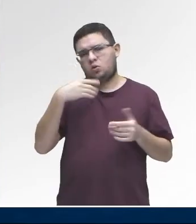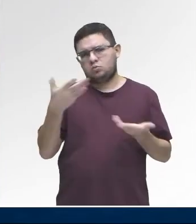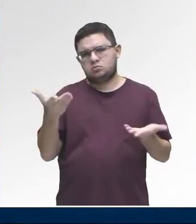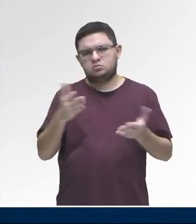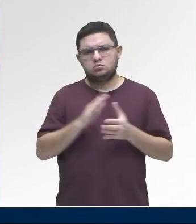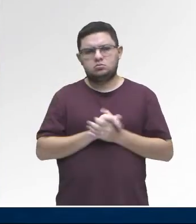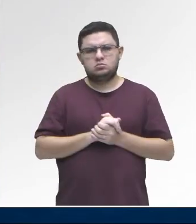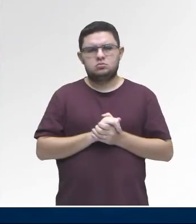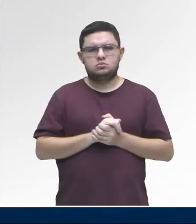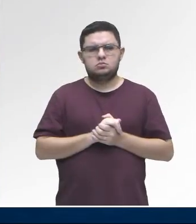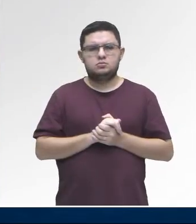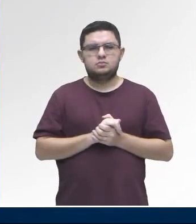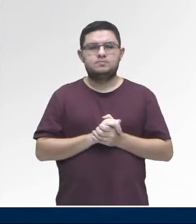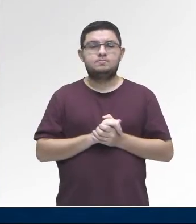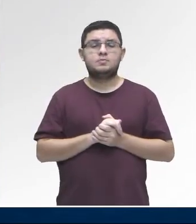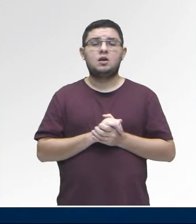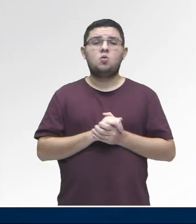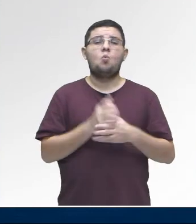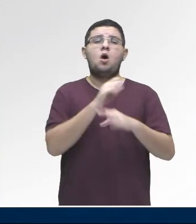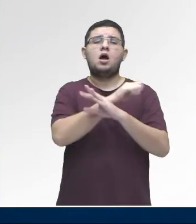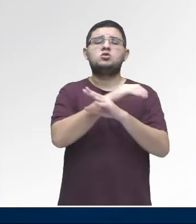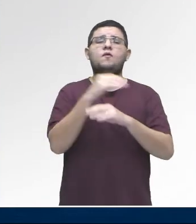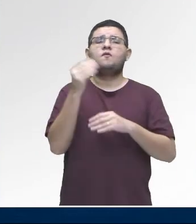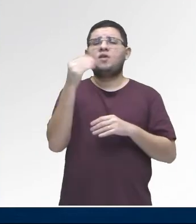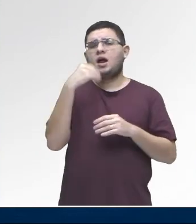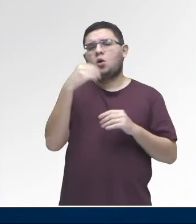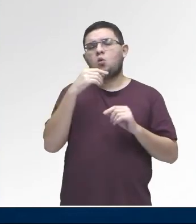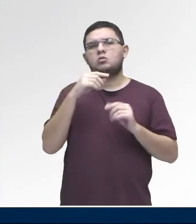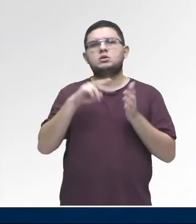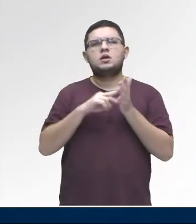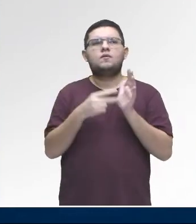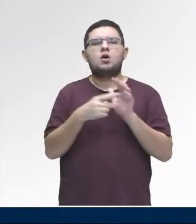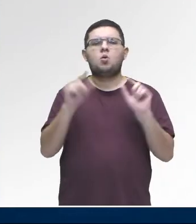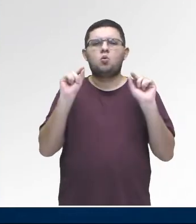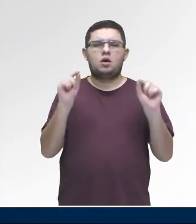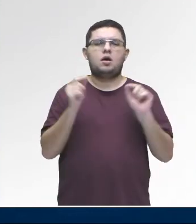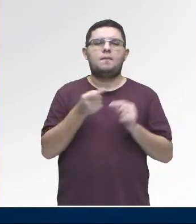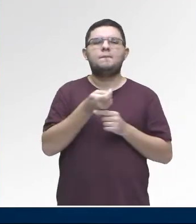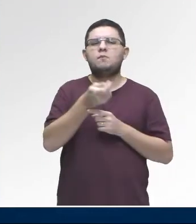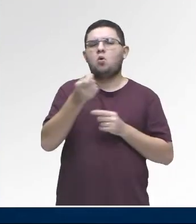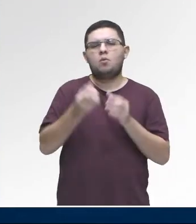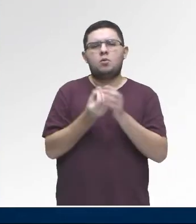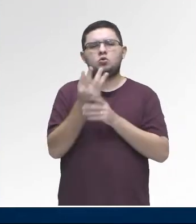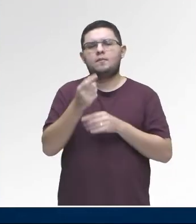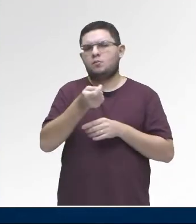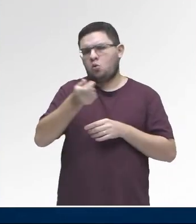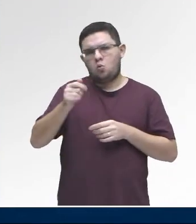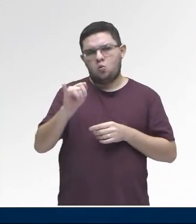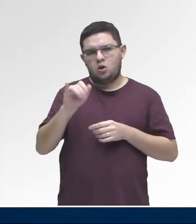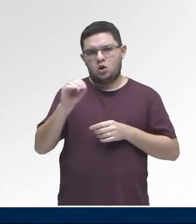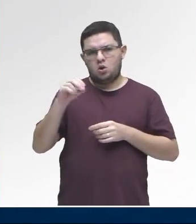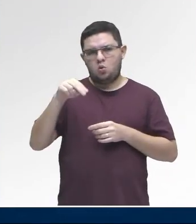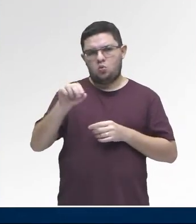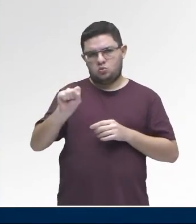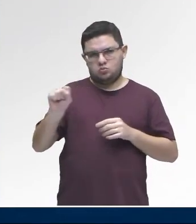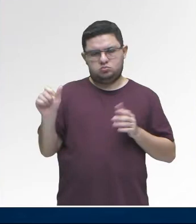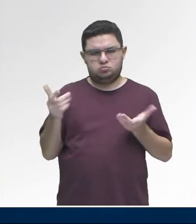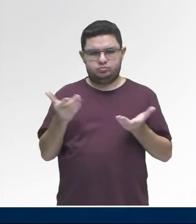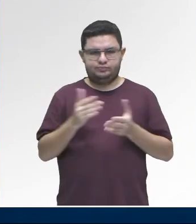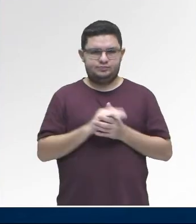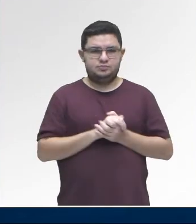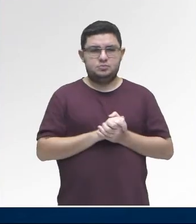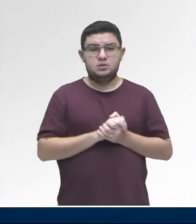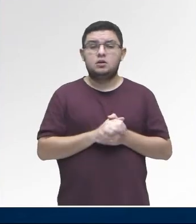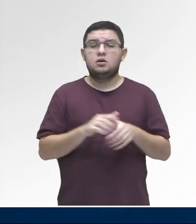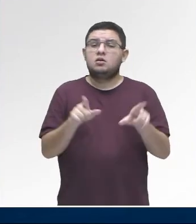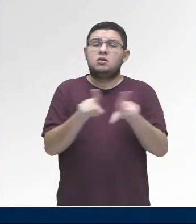Dizer que o ácido é fraco é dizer que ele produz pouco íons, tá bom? Isso é a mesma coisa